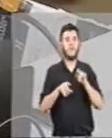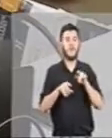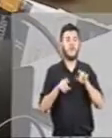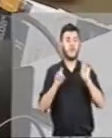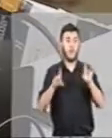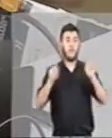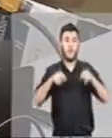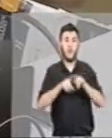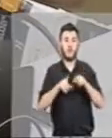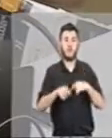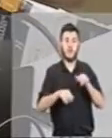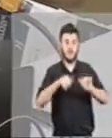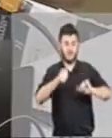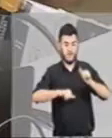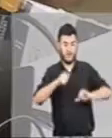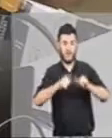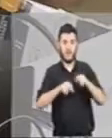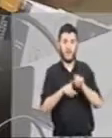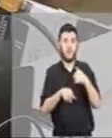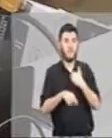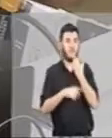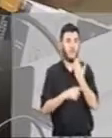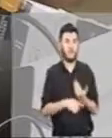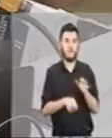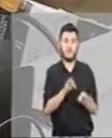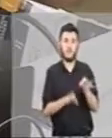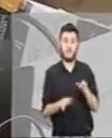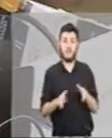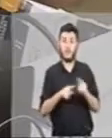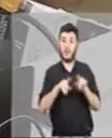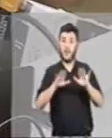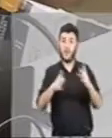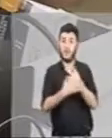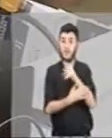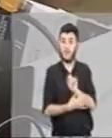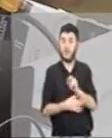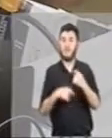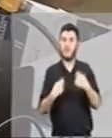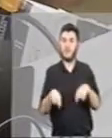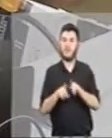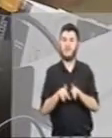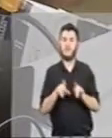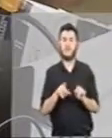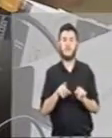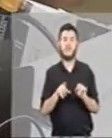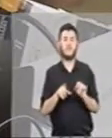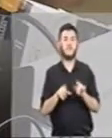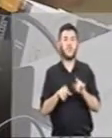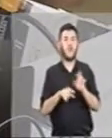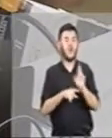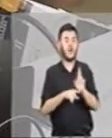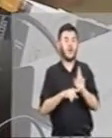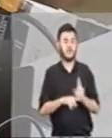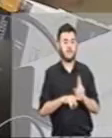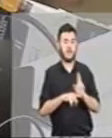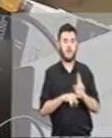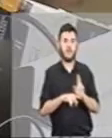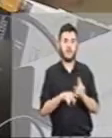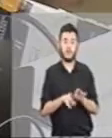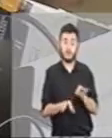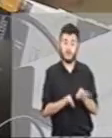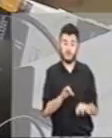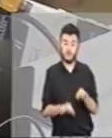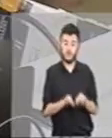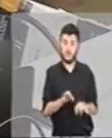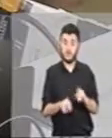Essa apreensão depende de reserva judicial. Se o juiz de primeiro grau